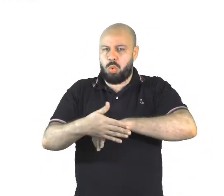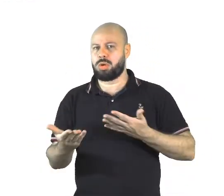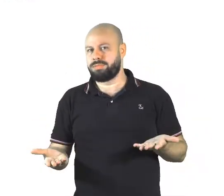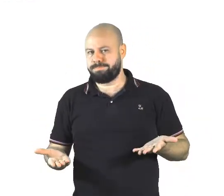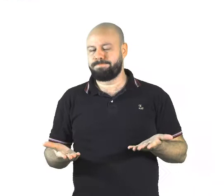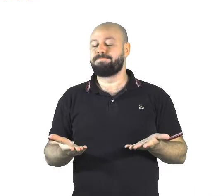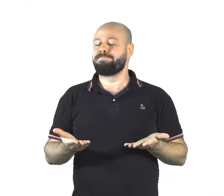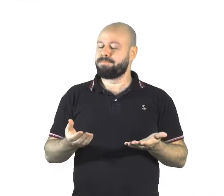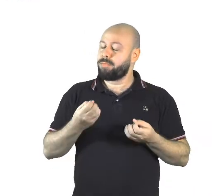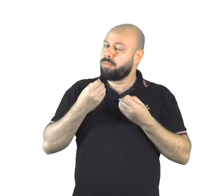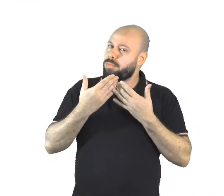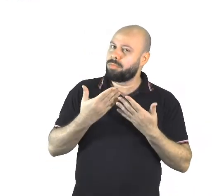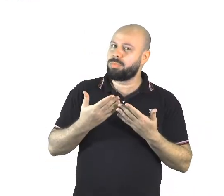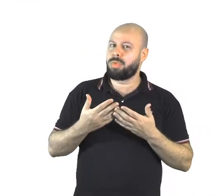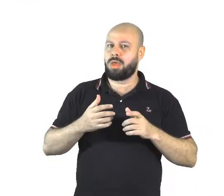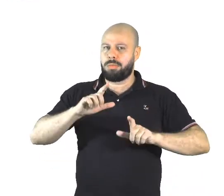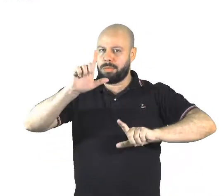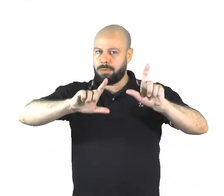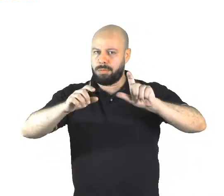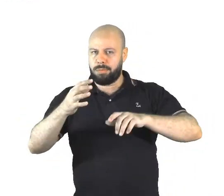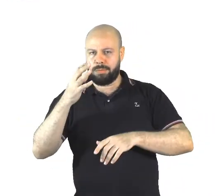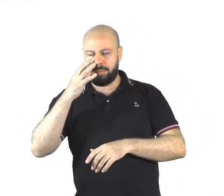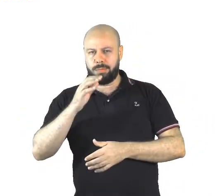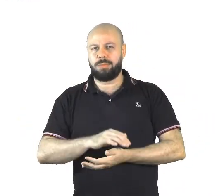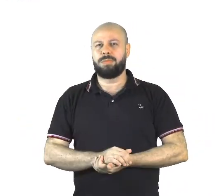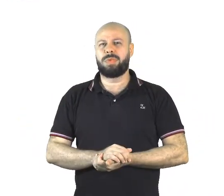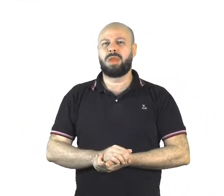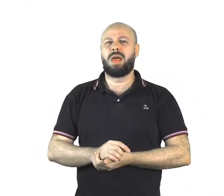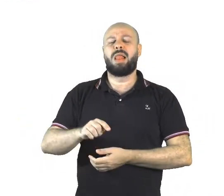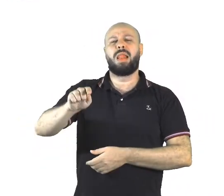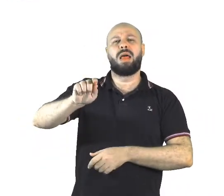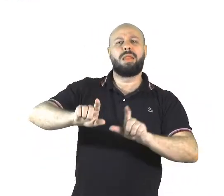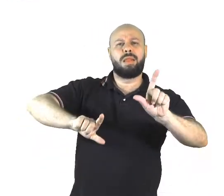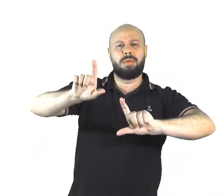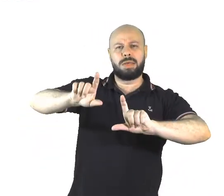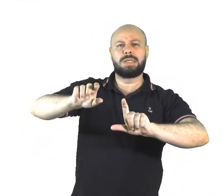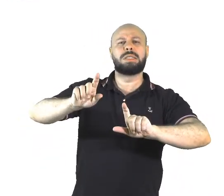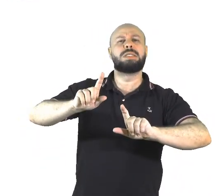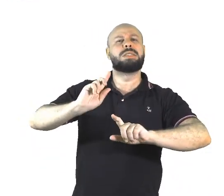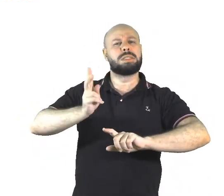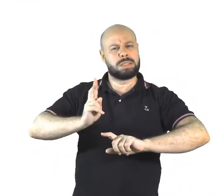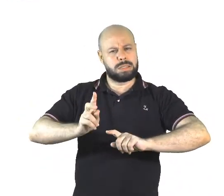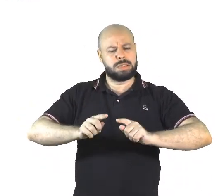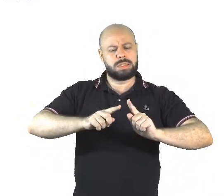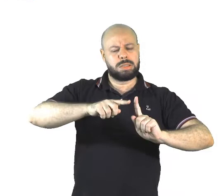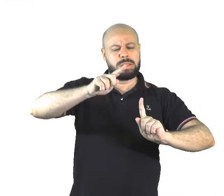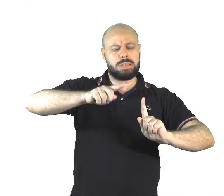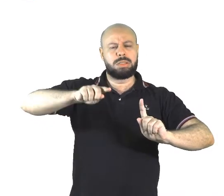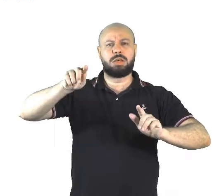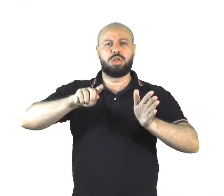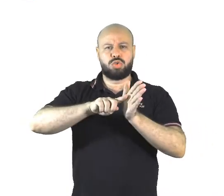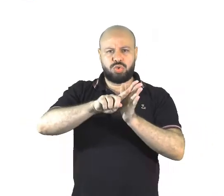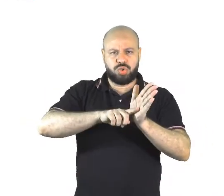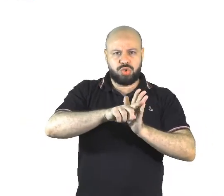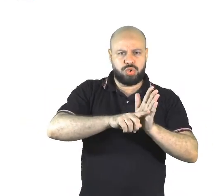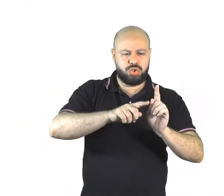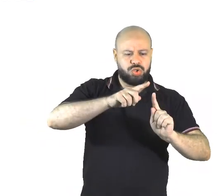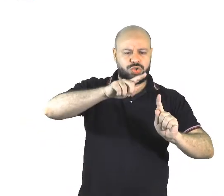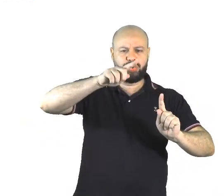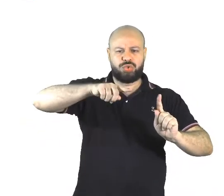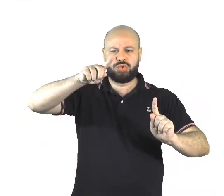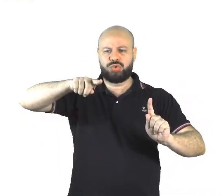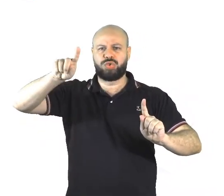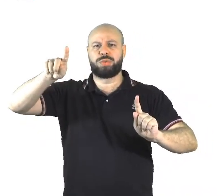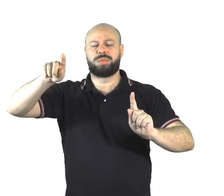né? E aí vocês veem que lá nos jornais sempre passam gráficos, né? De pesquisas, disso